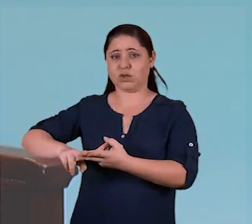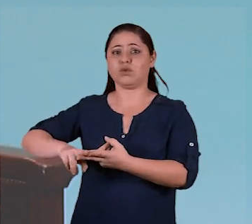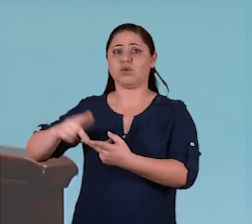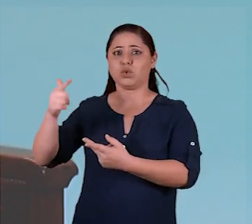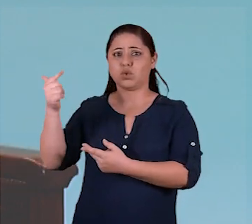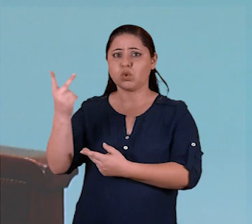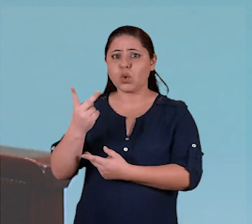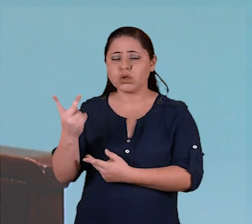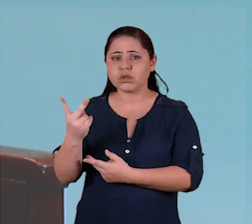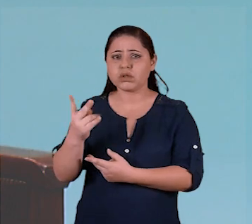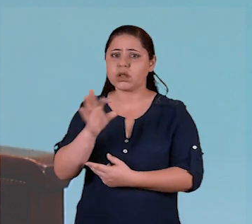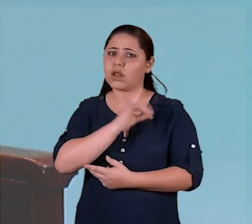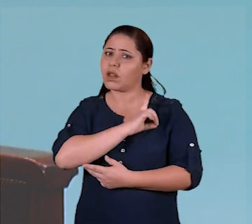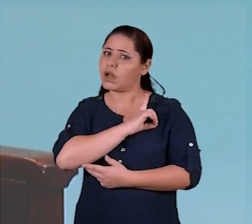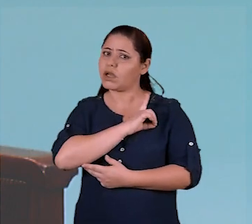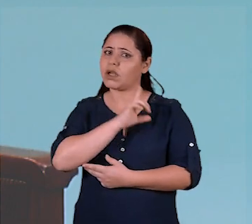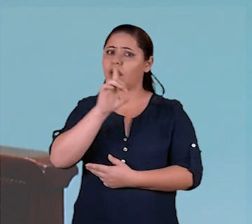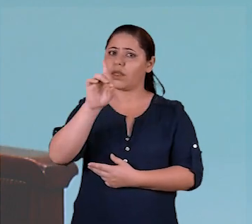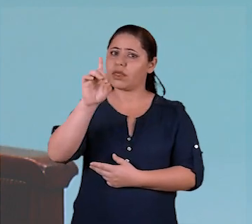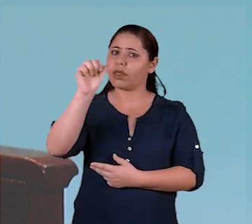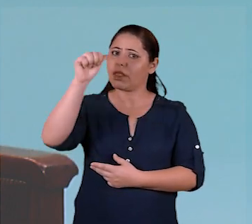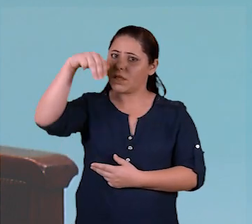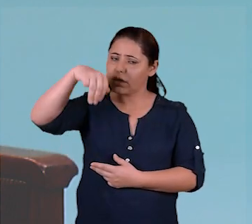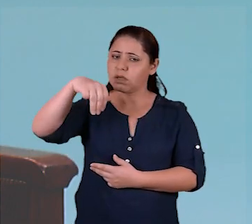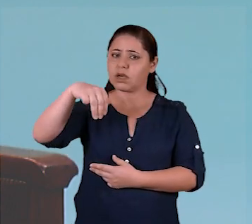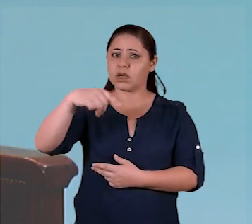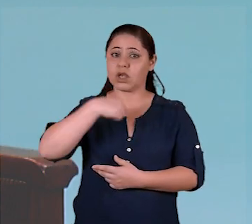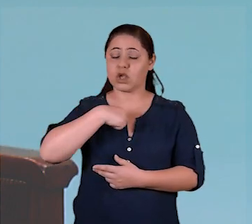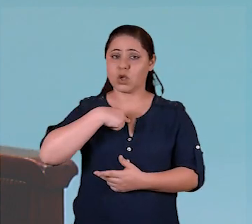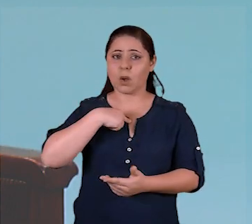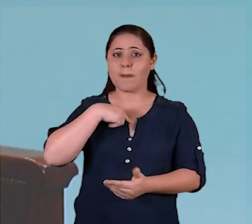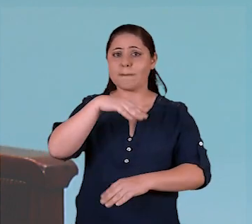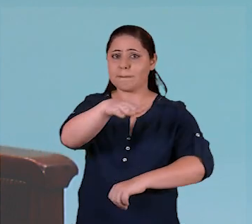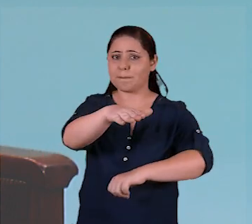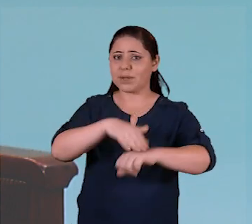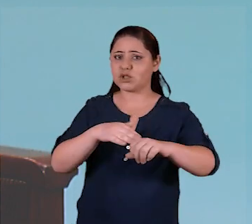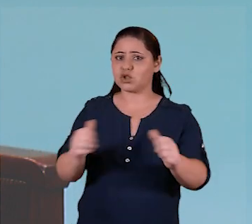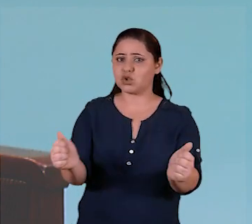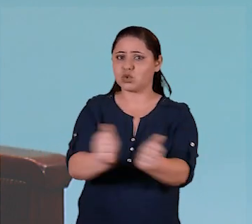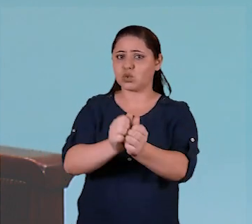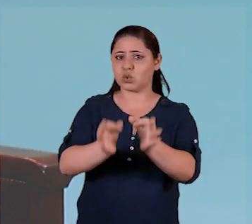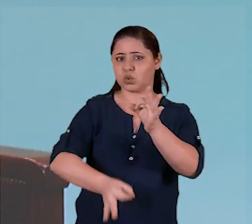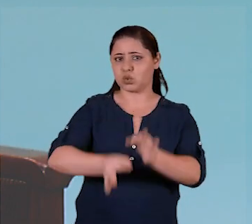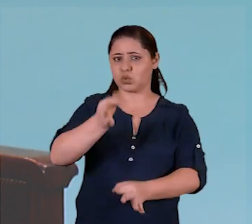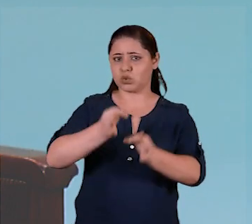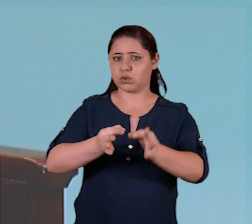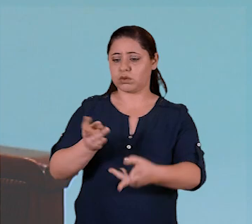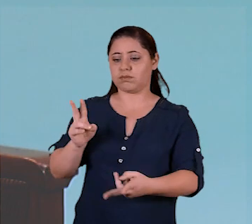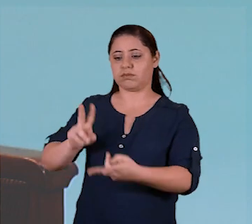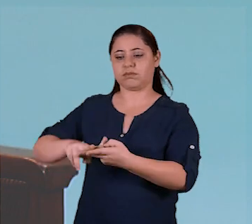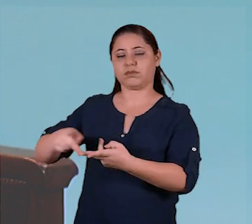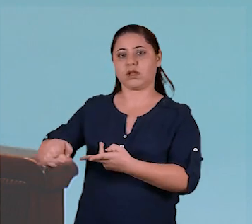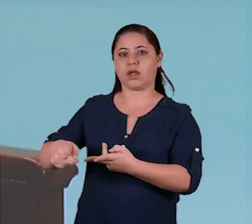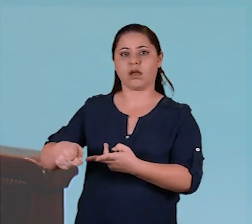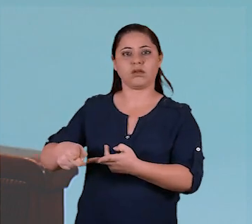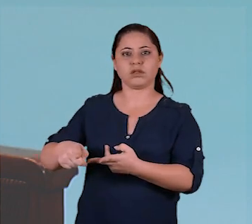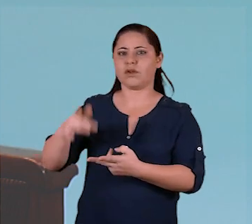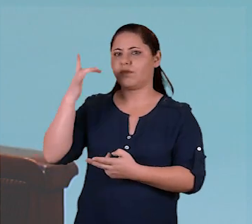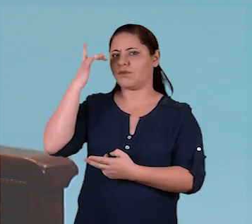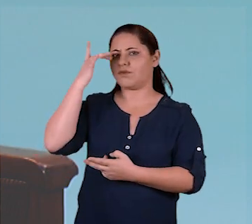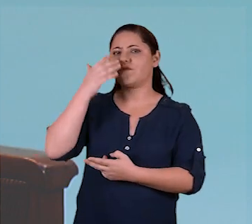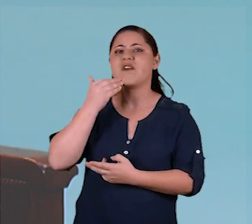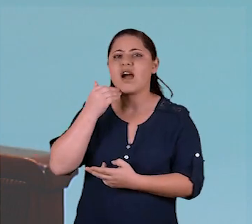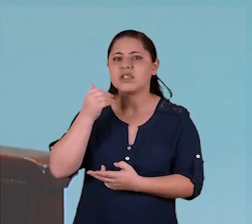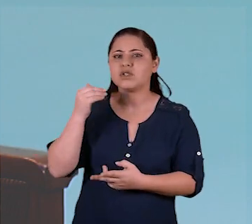nos plantões da DEAN, inclusive um deles eu fui a responsável por solicitar junto à autoridade judiciária. E não estava sendo